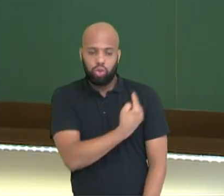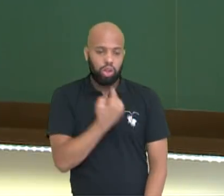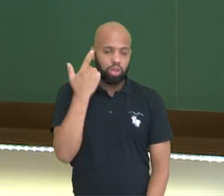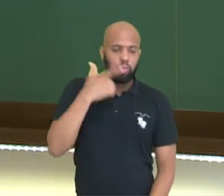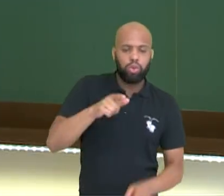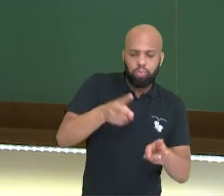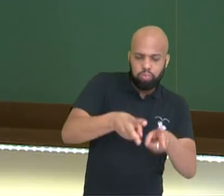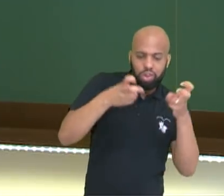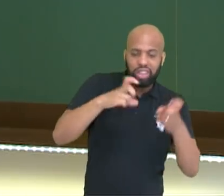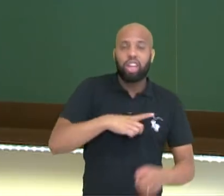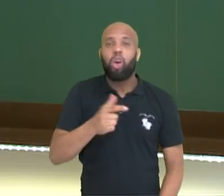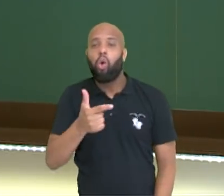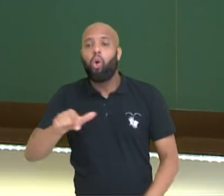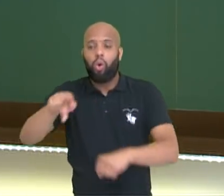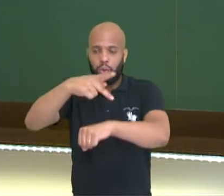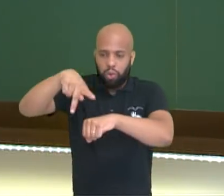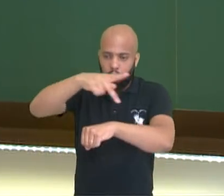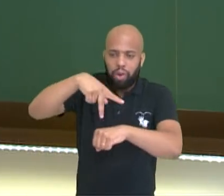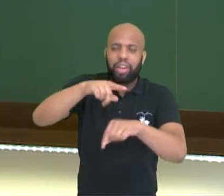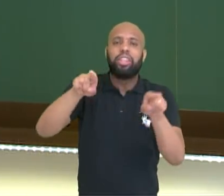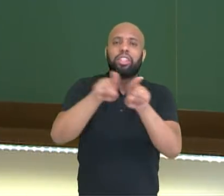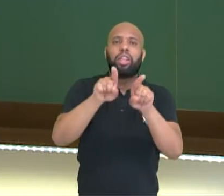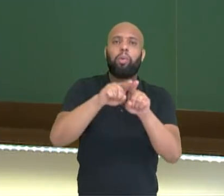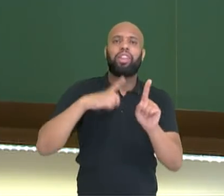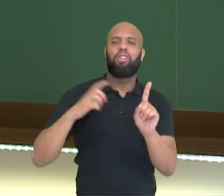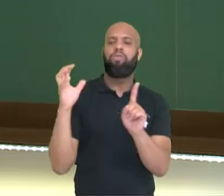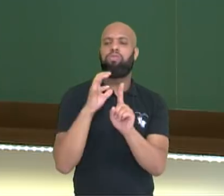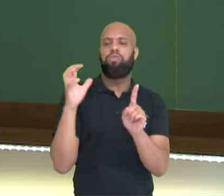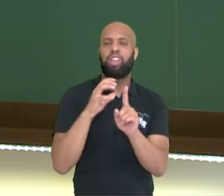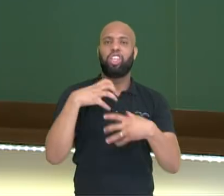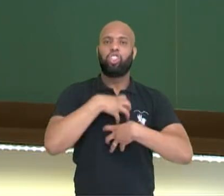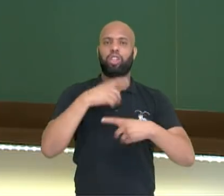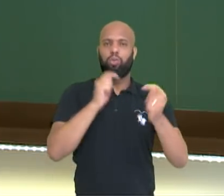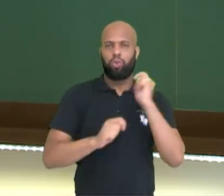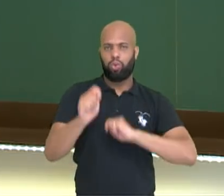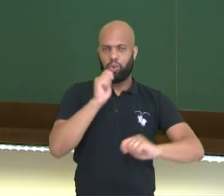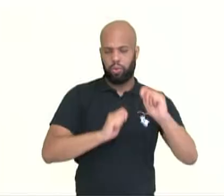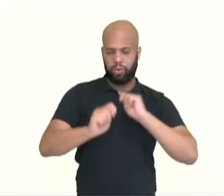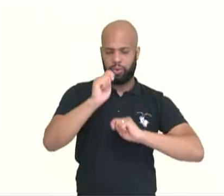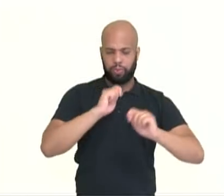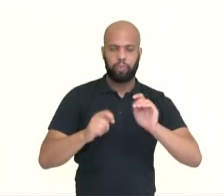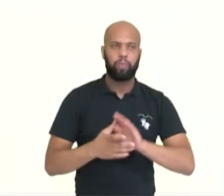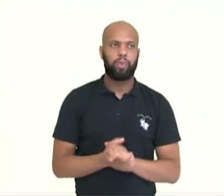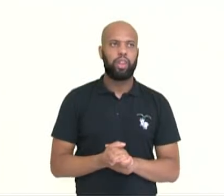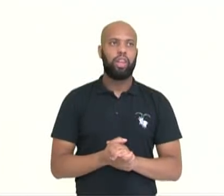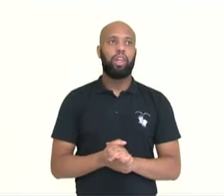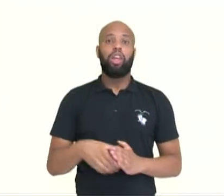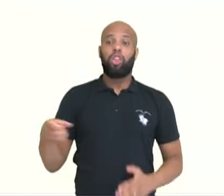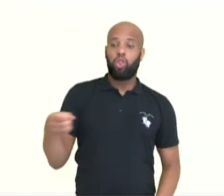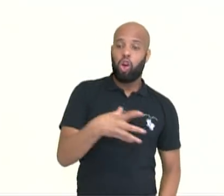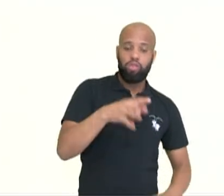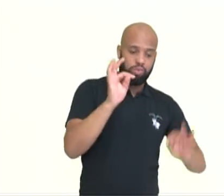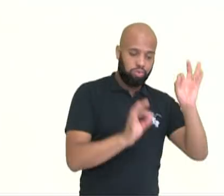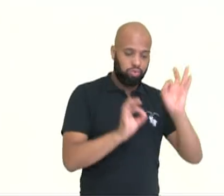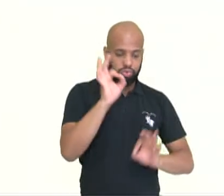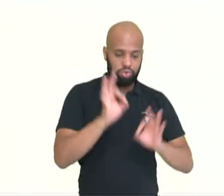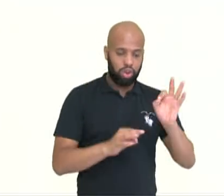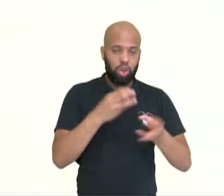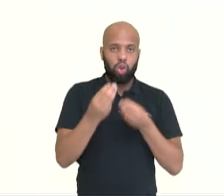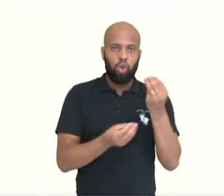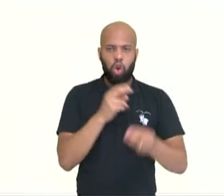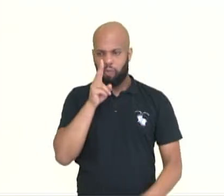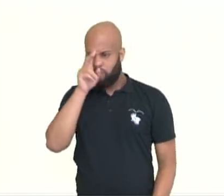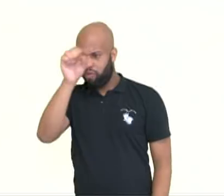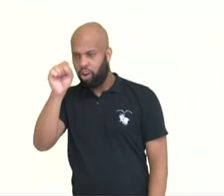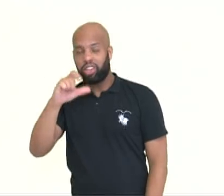perceber outras nações também influenciando a economia. Olha aqui na tela, ó. Essa nova organização da distribuição de